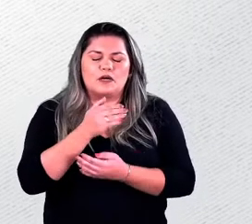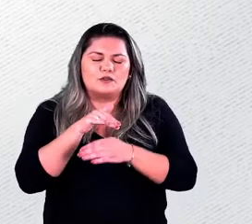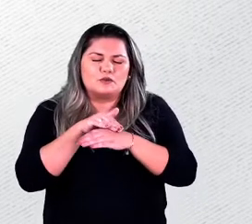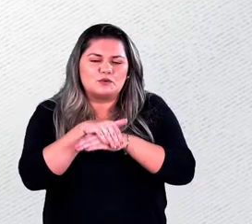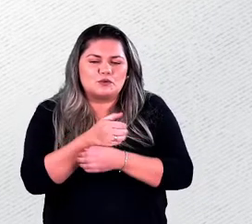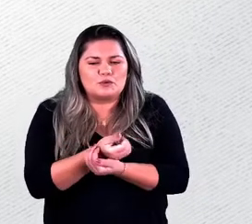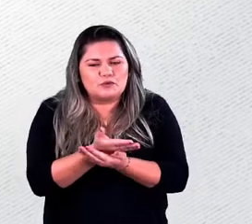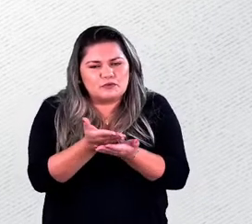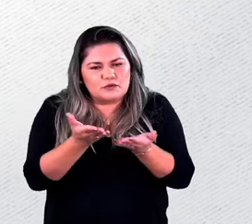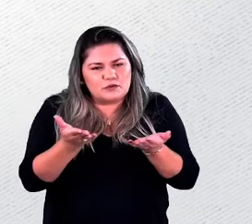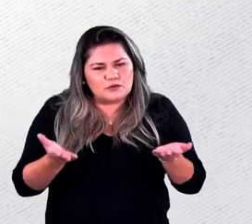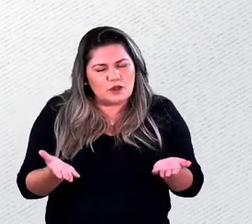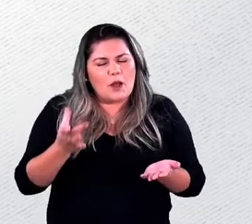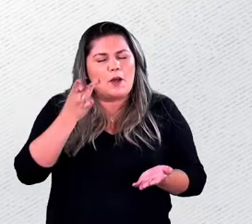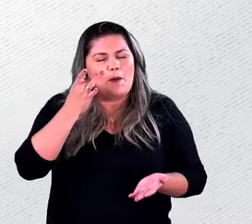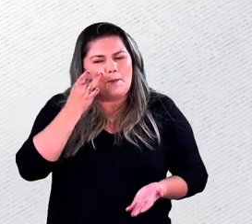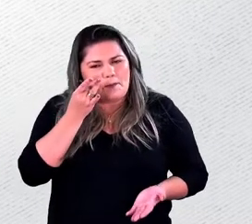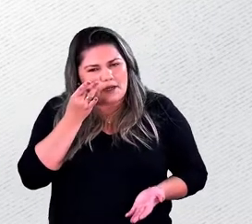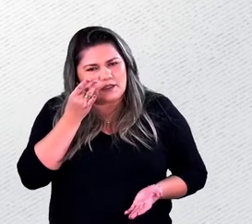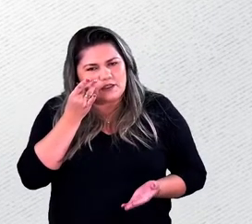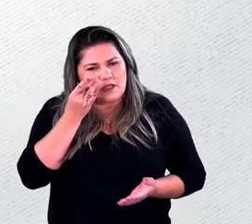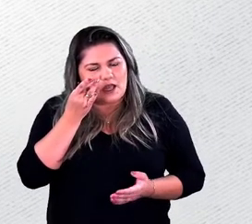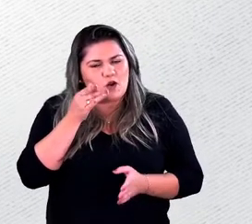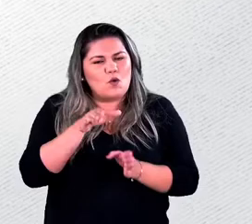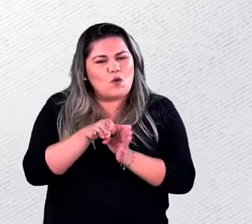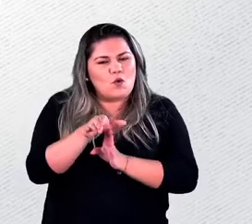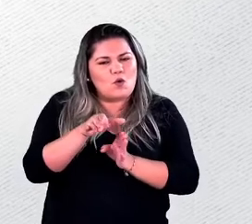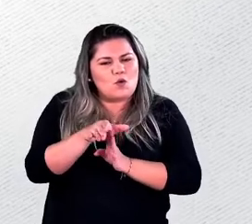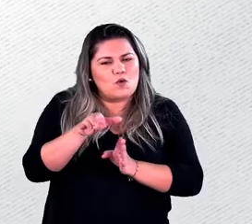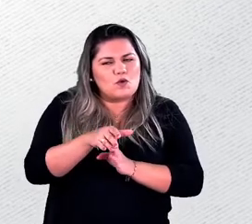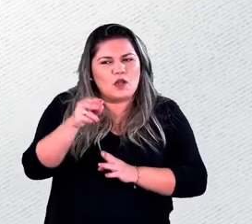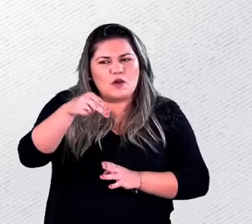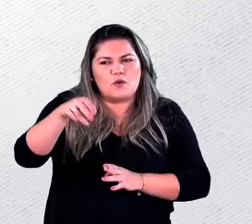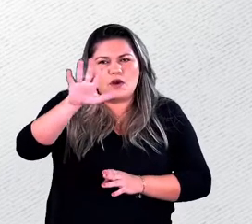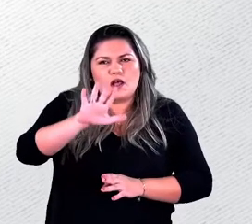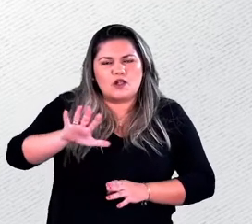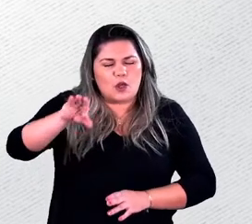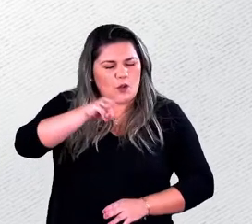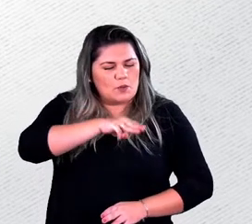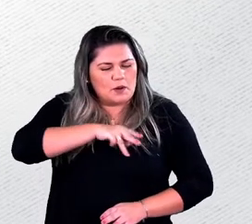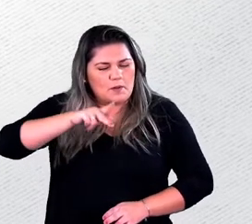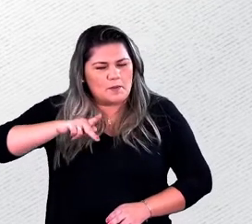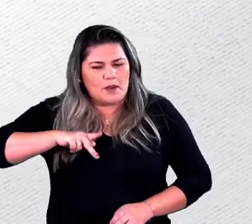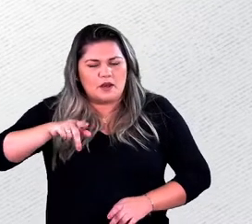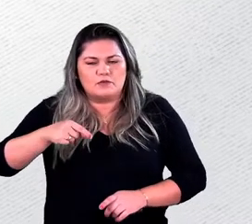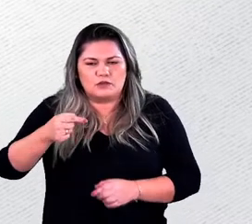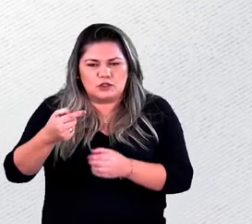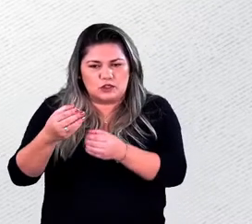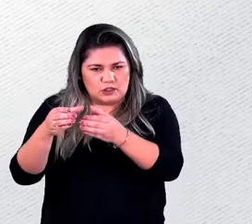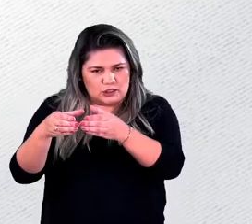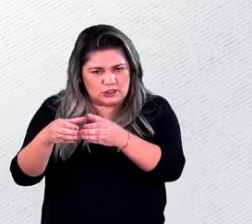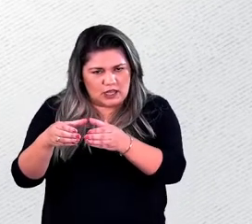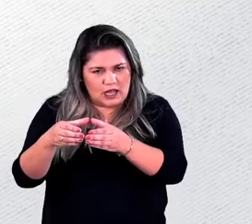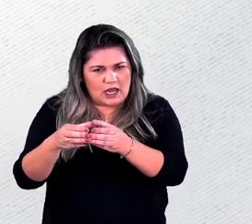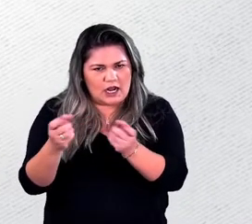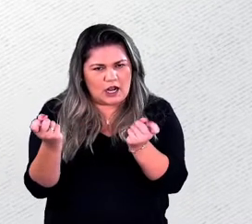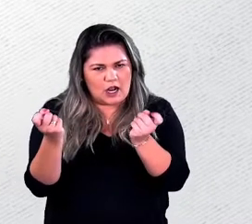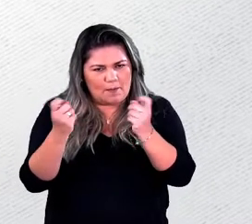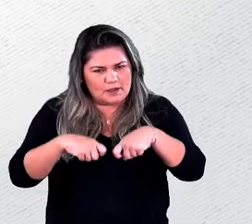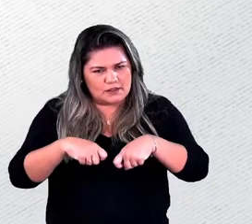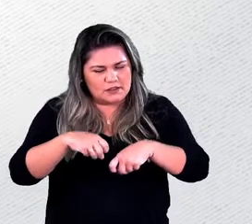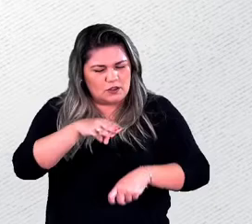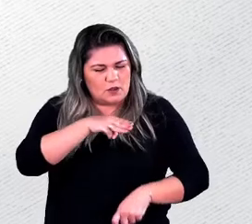prestigiaram com suas presenças o Conselho Nacional do Ministério Público por meio da unidade Nacional de capacitação do